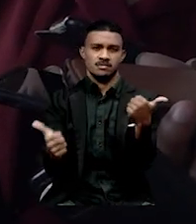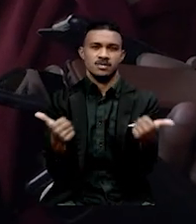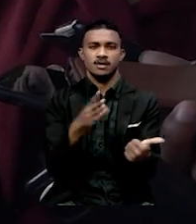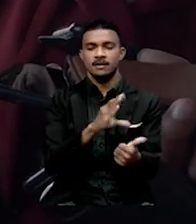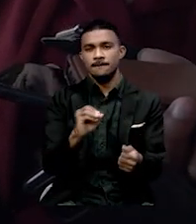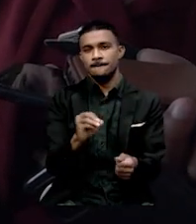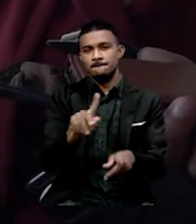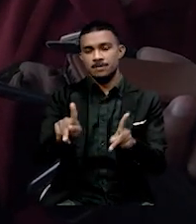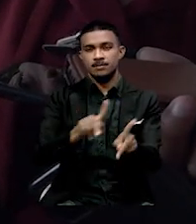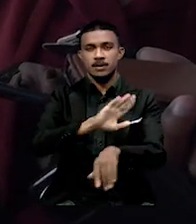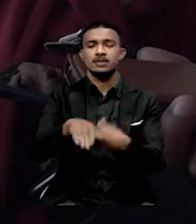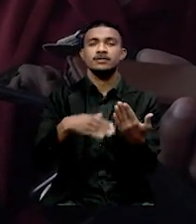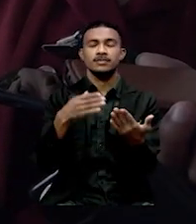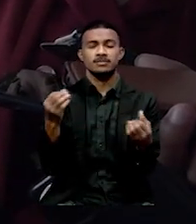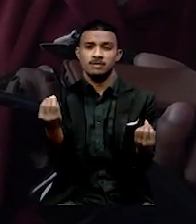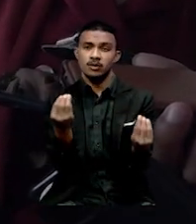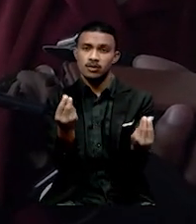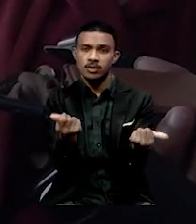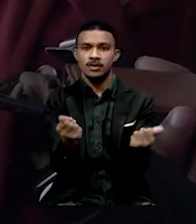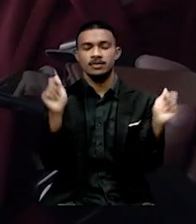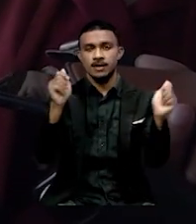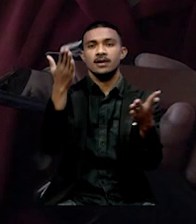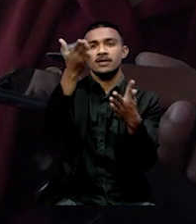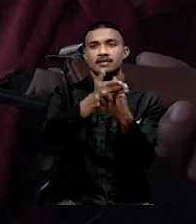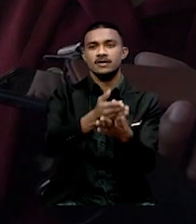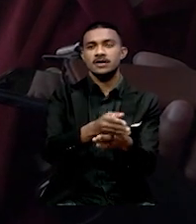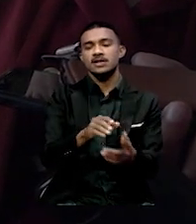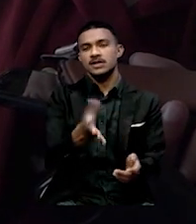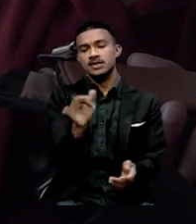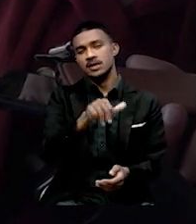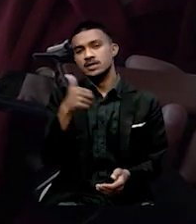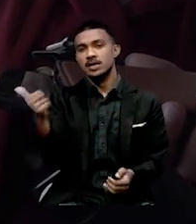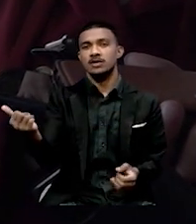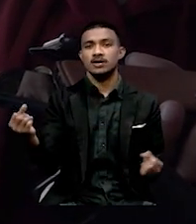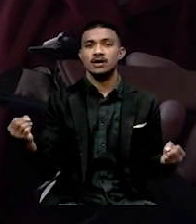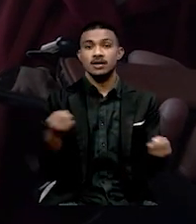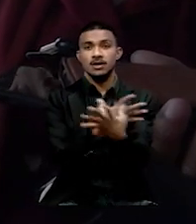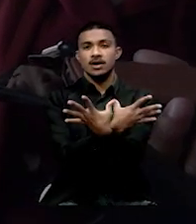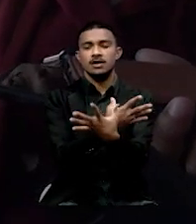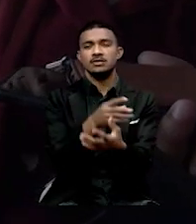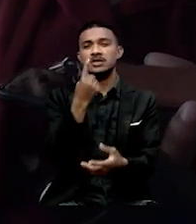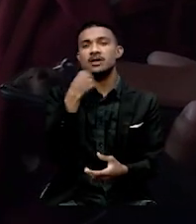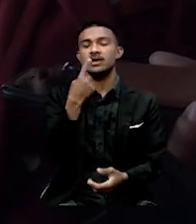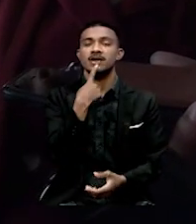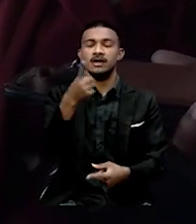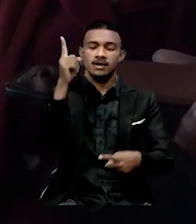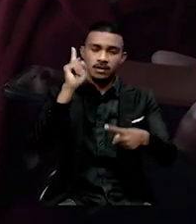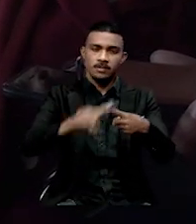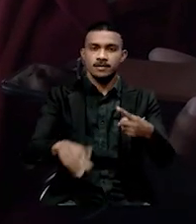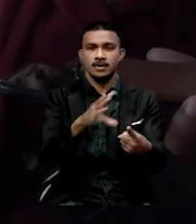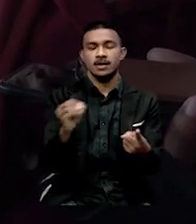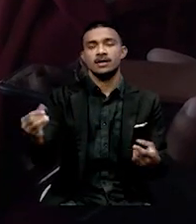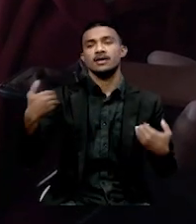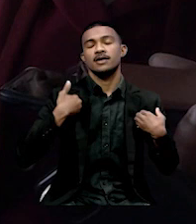uma gira onde eu mostro. Se eu estou tal, cara, que lá tem, se eu estou tendo Vacira, ela vai mostrar, se eu estou agora se